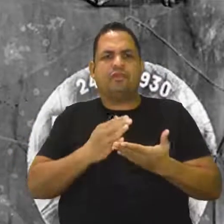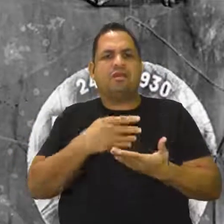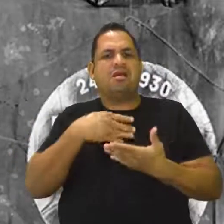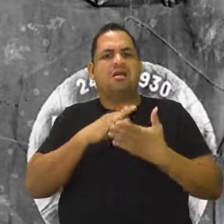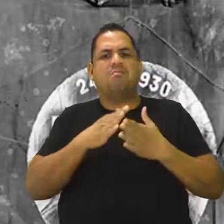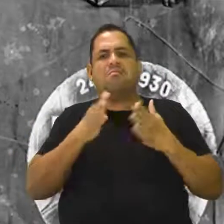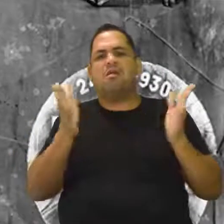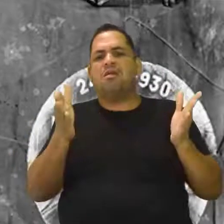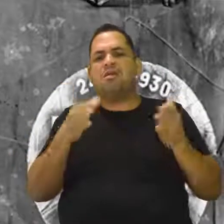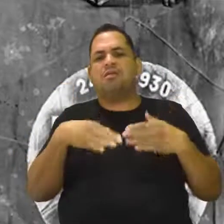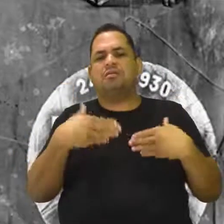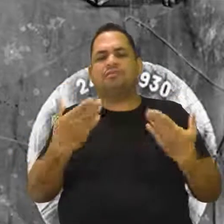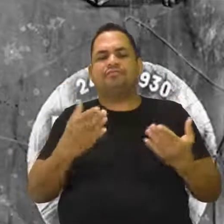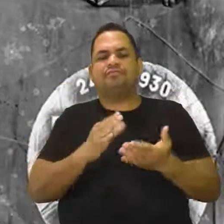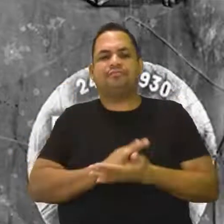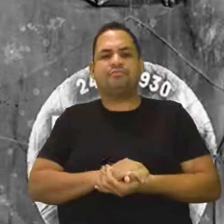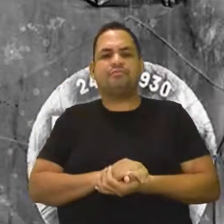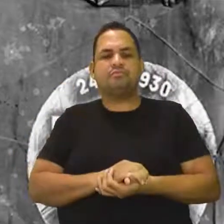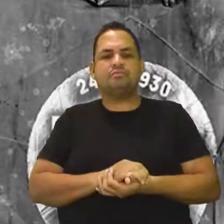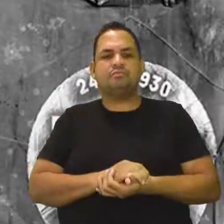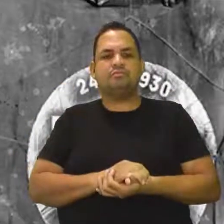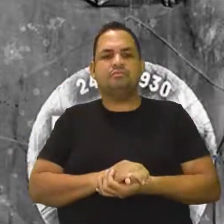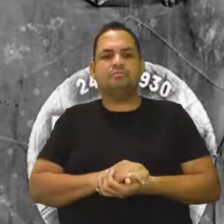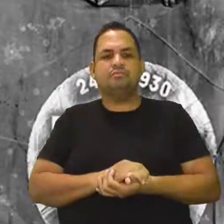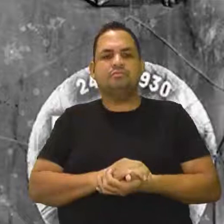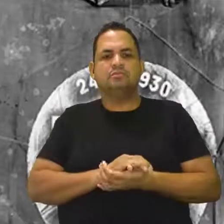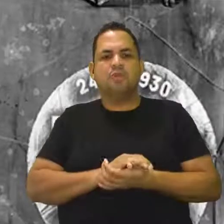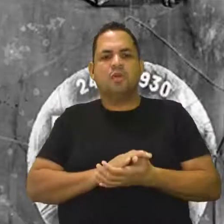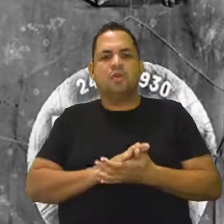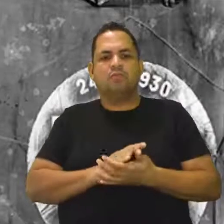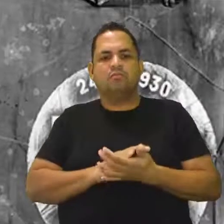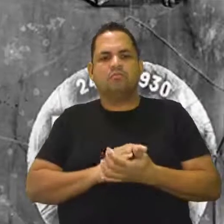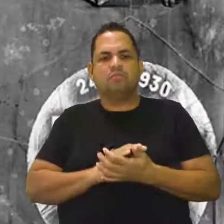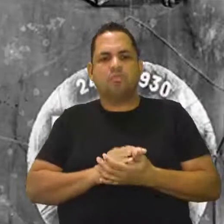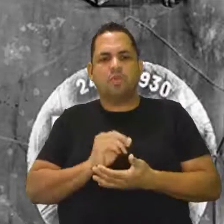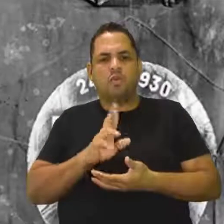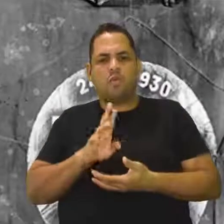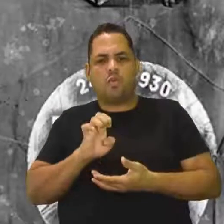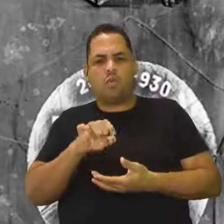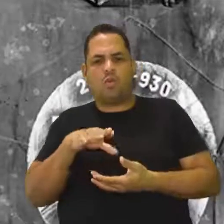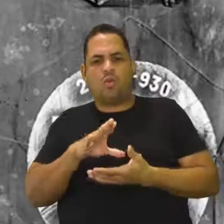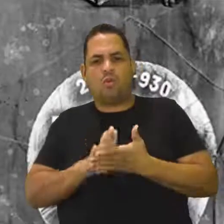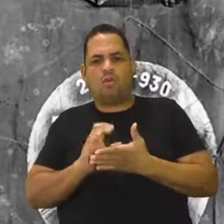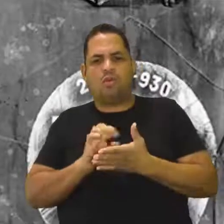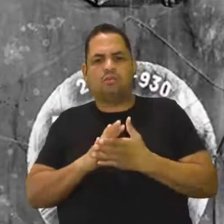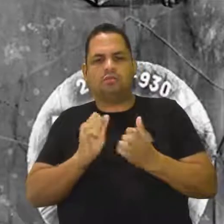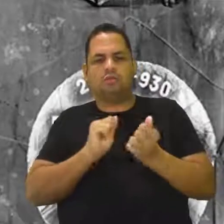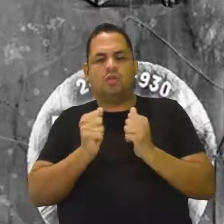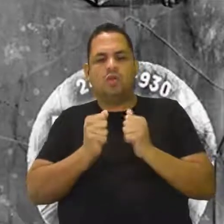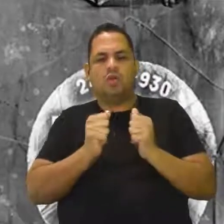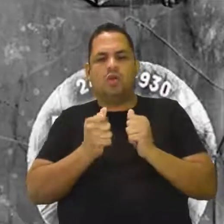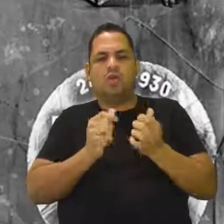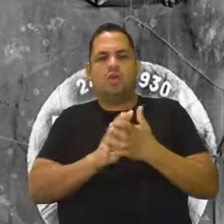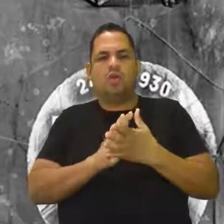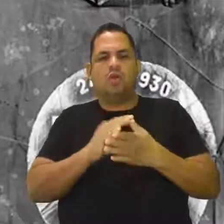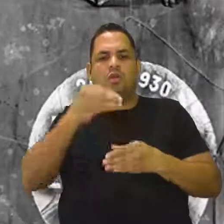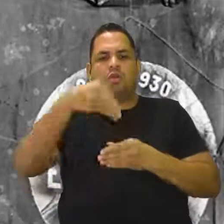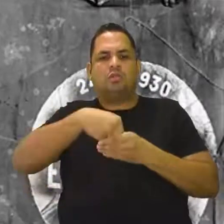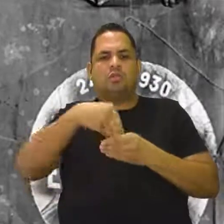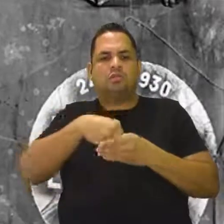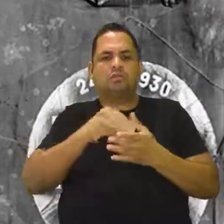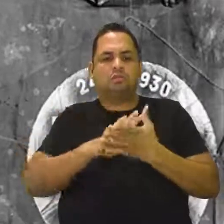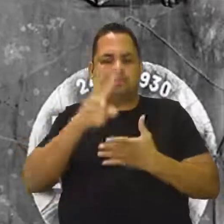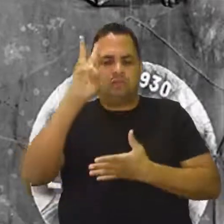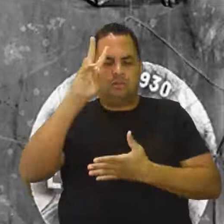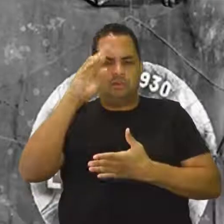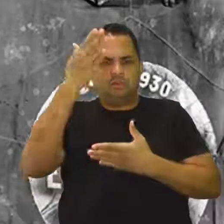aberto. Só para vocês terem uma ideia, os coronéis controlavam os eleitores porque o voto era aberto, o voto era de cabresto,